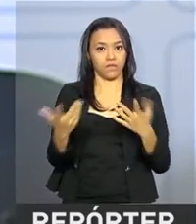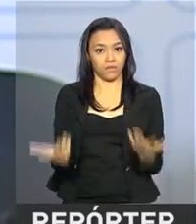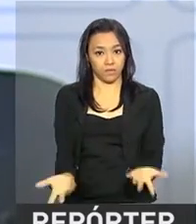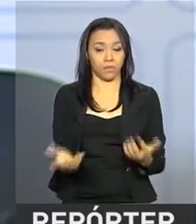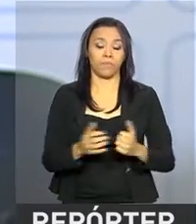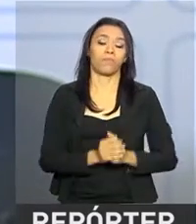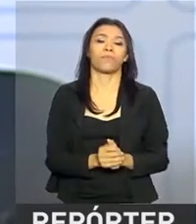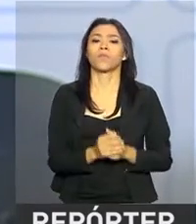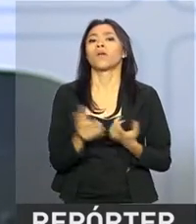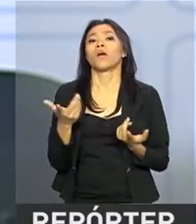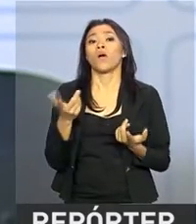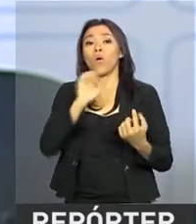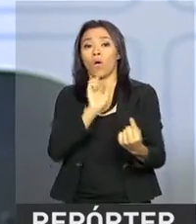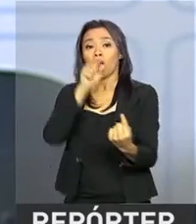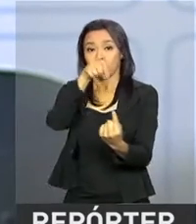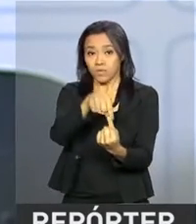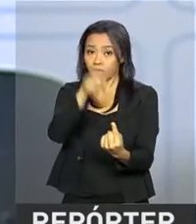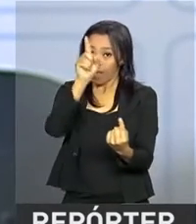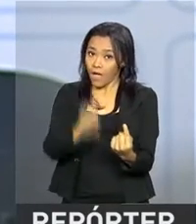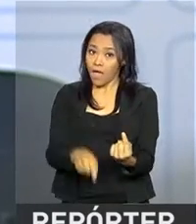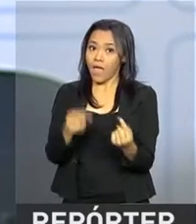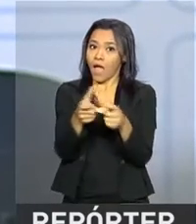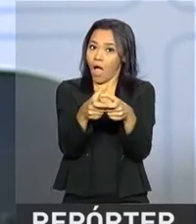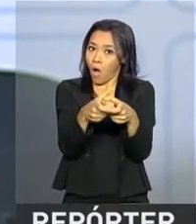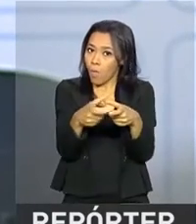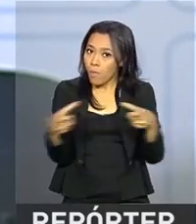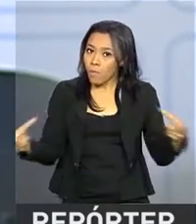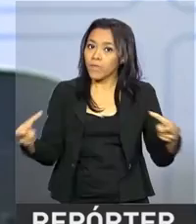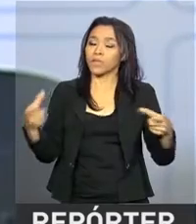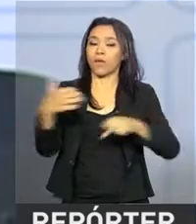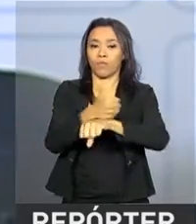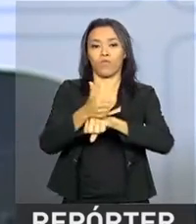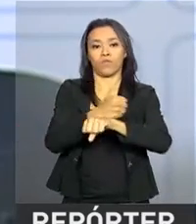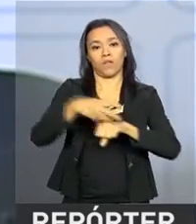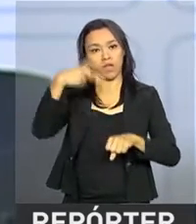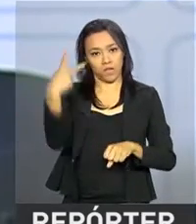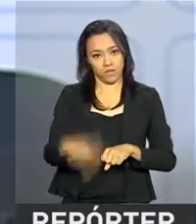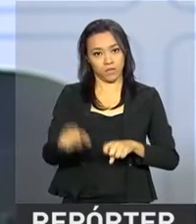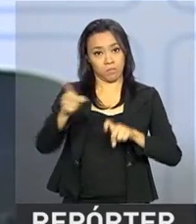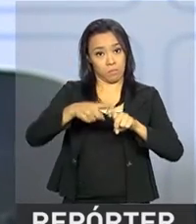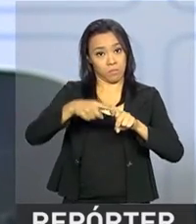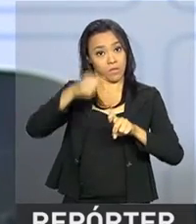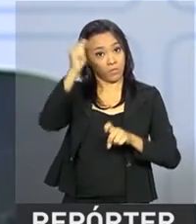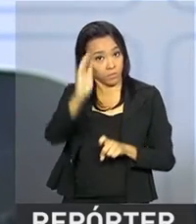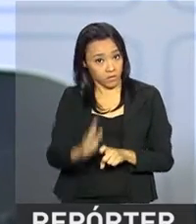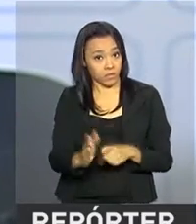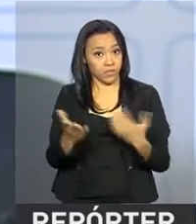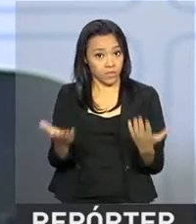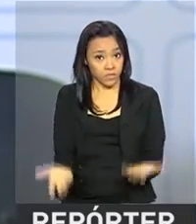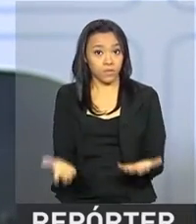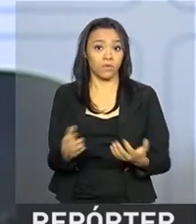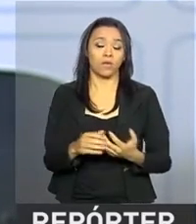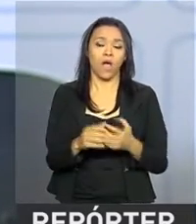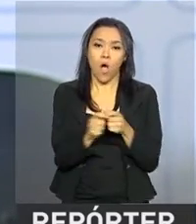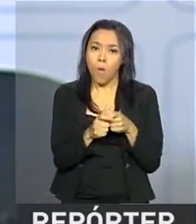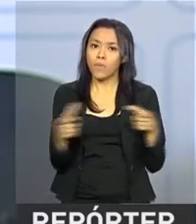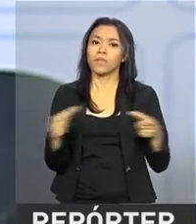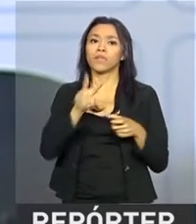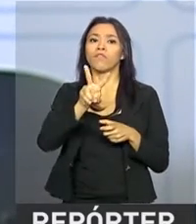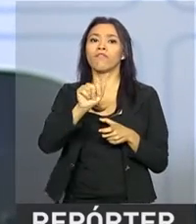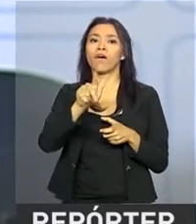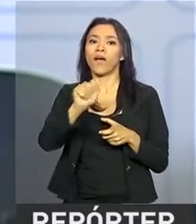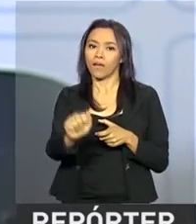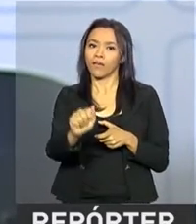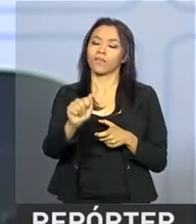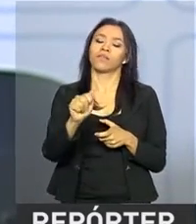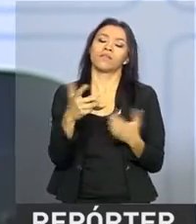como a meta é ampliar a participação de brasileiros com a oferta é de vagas o governo